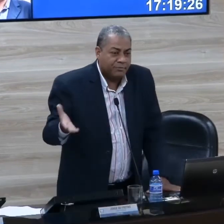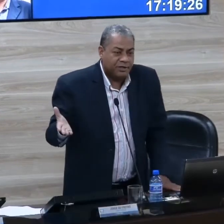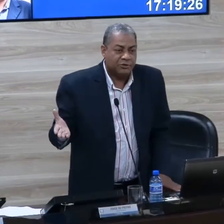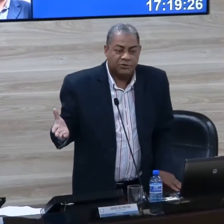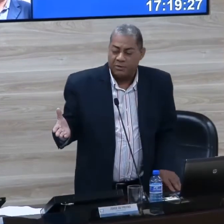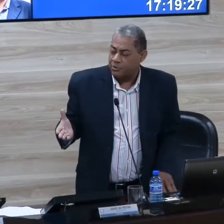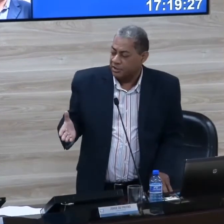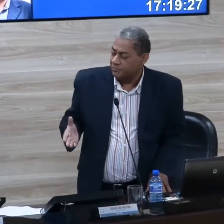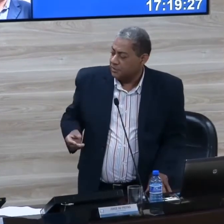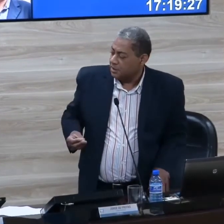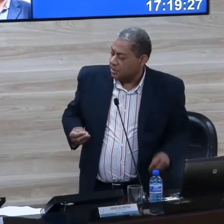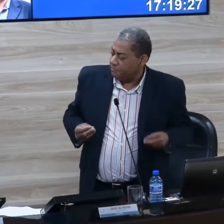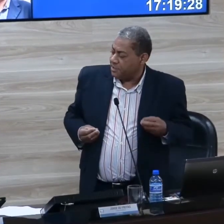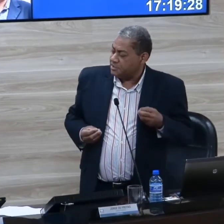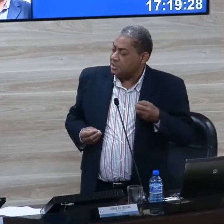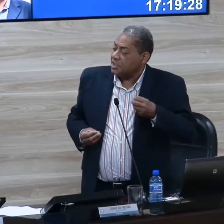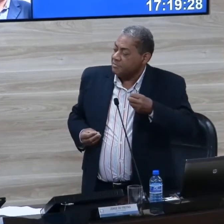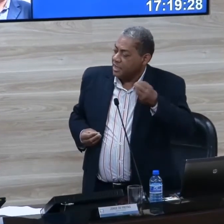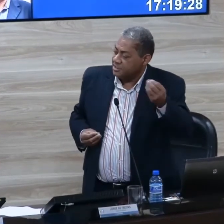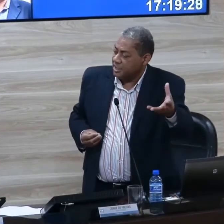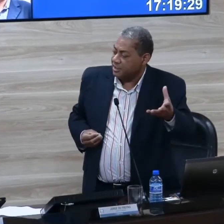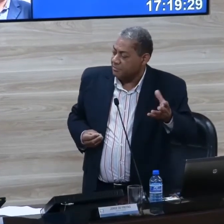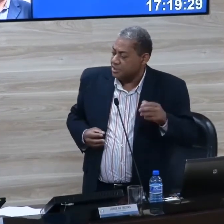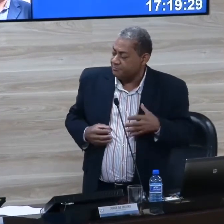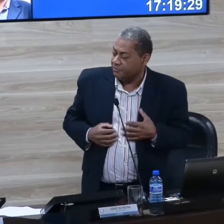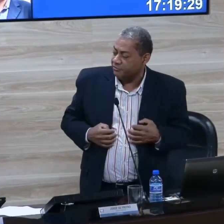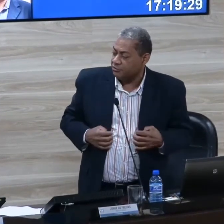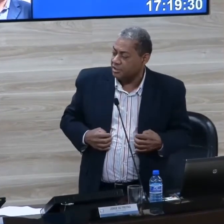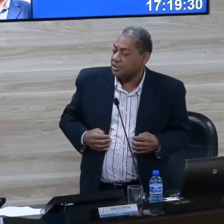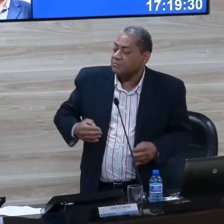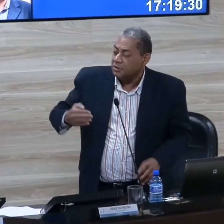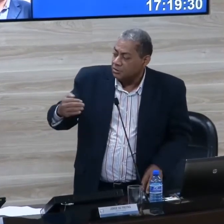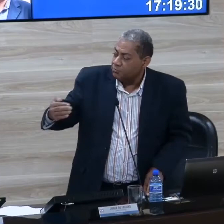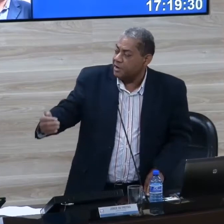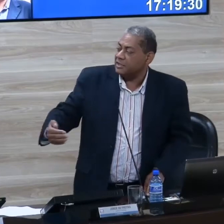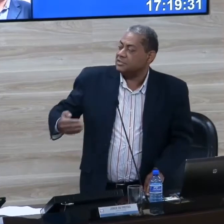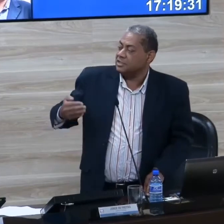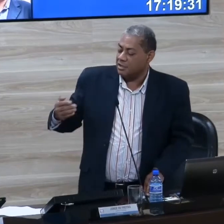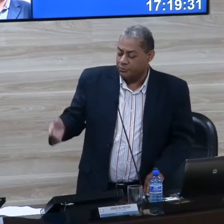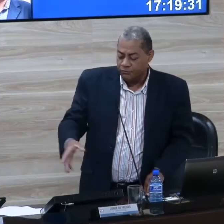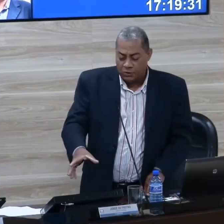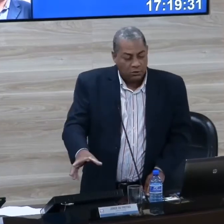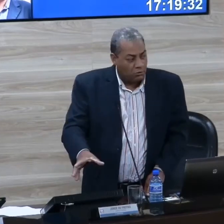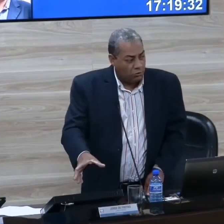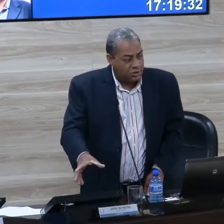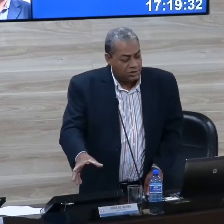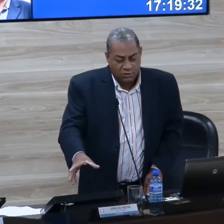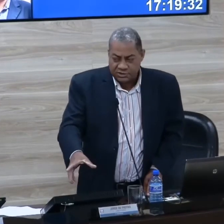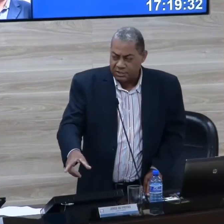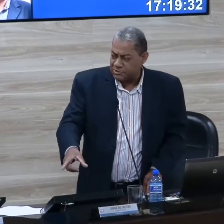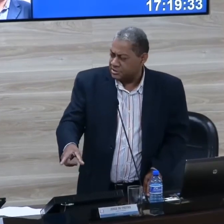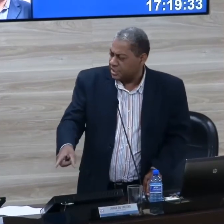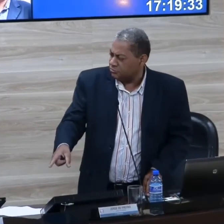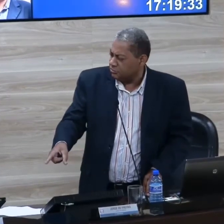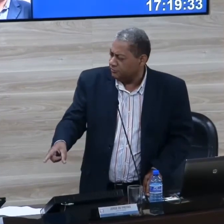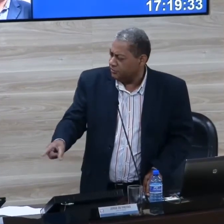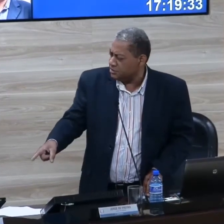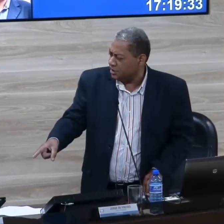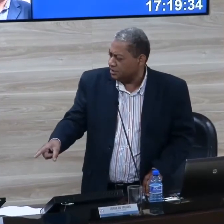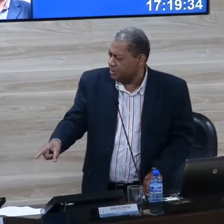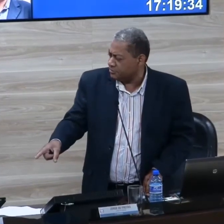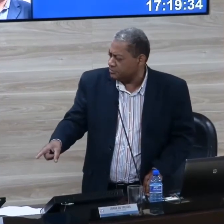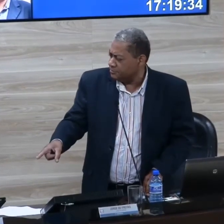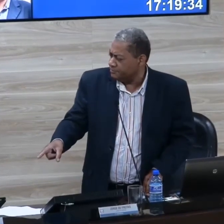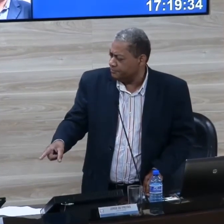nós estamos perdendo tempo aqui. De repente, se encaminhar diretamente para a ouvidoria, não perde esse tempo. Hoje, nós temos